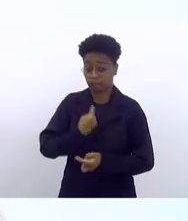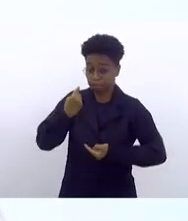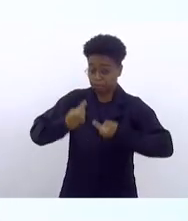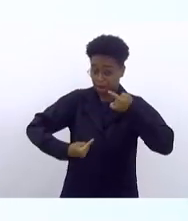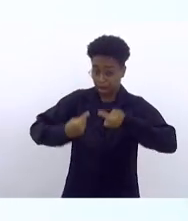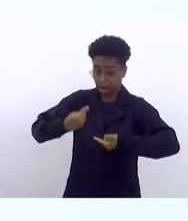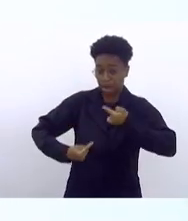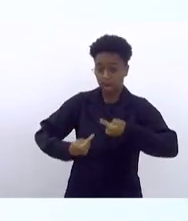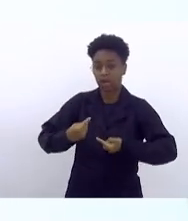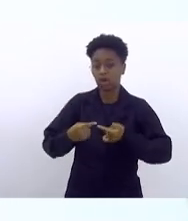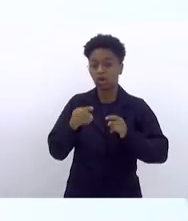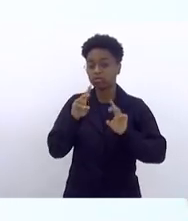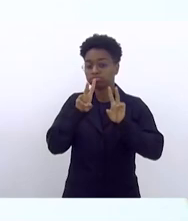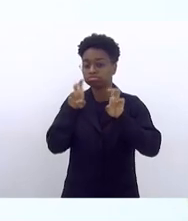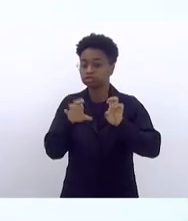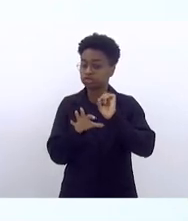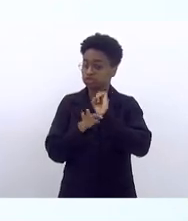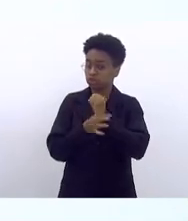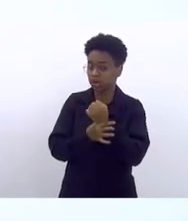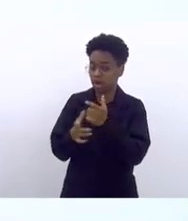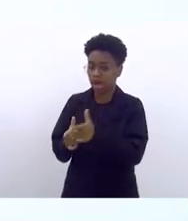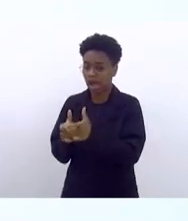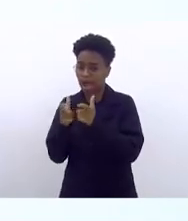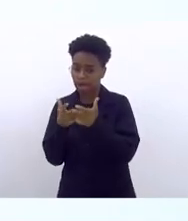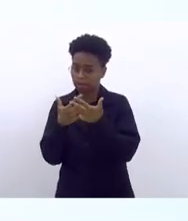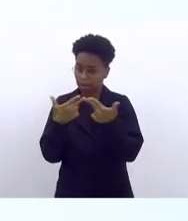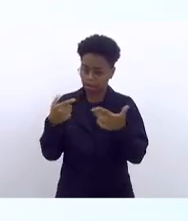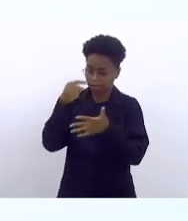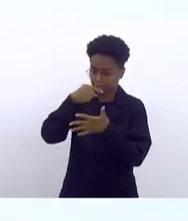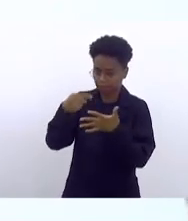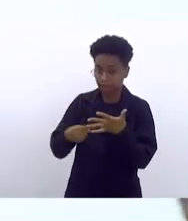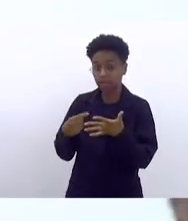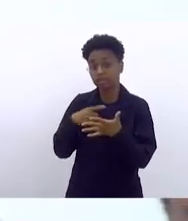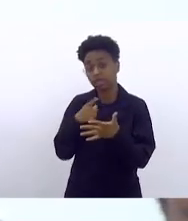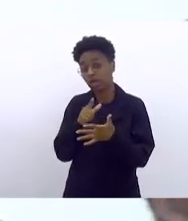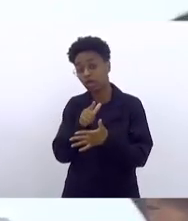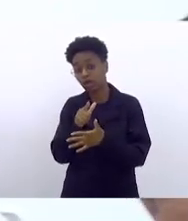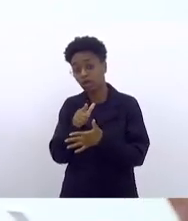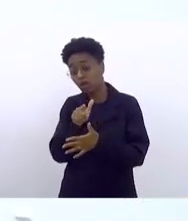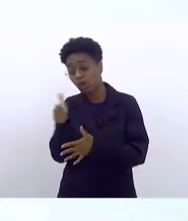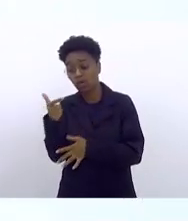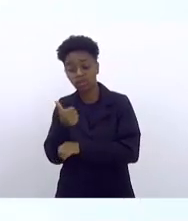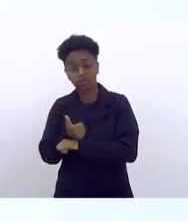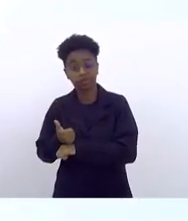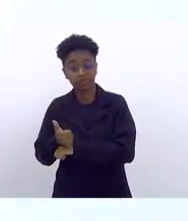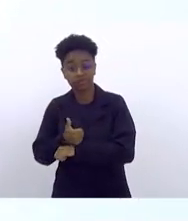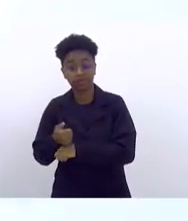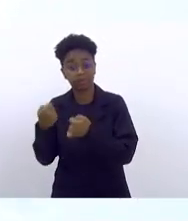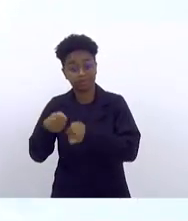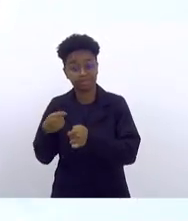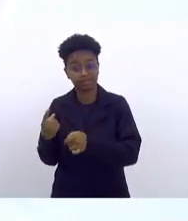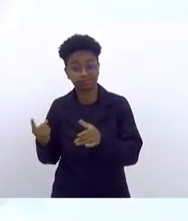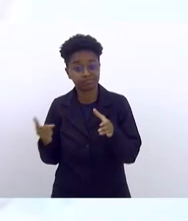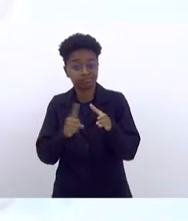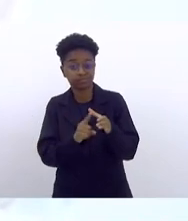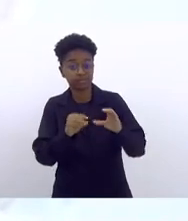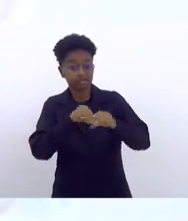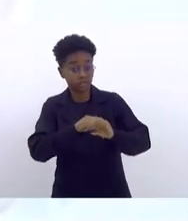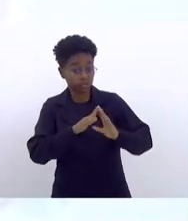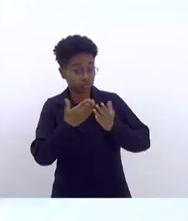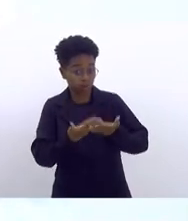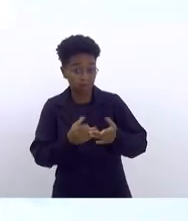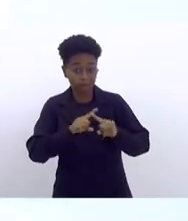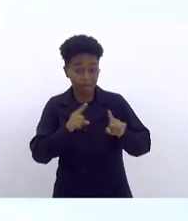relação a segurança armamento essa coisa toda nós criaremos mais um profissional a estar dentro dessa escola que não terá